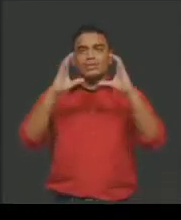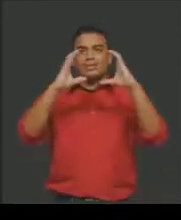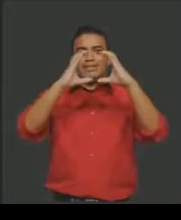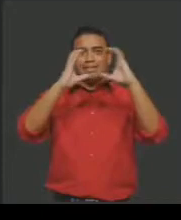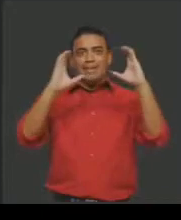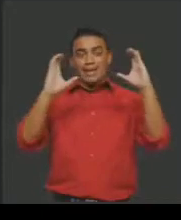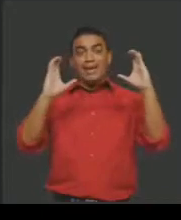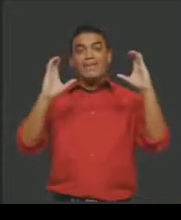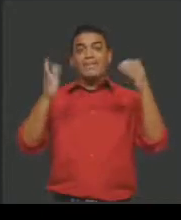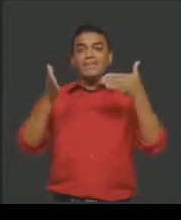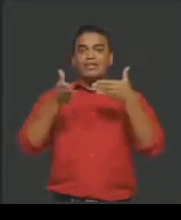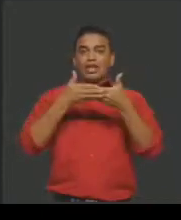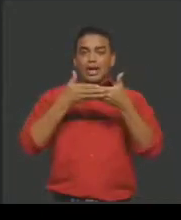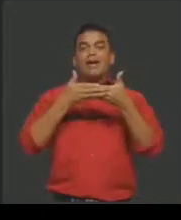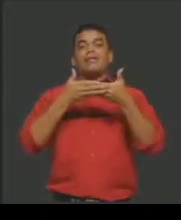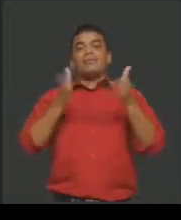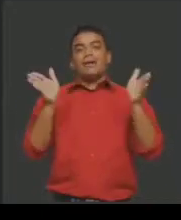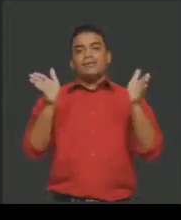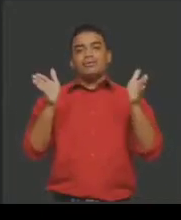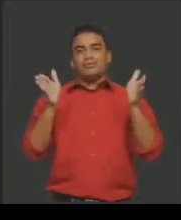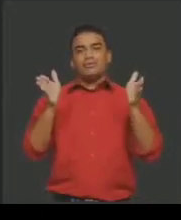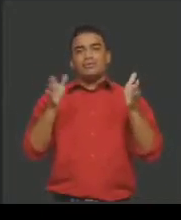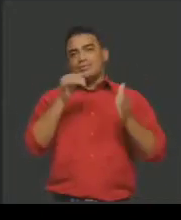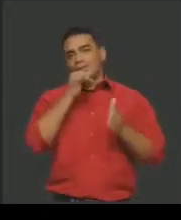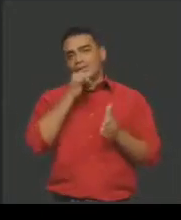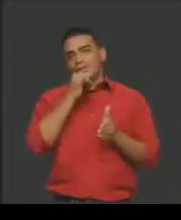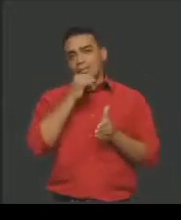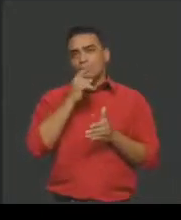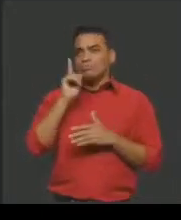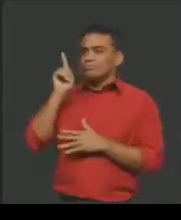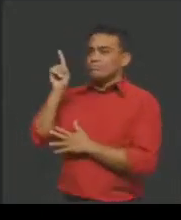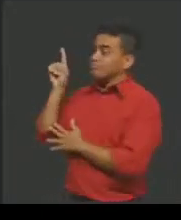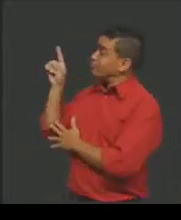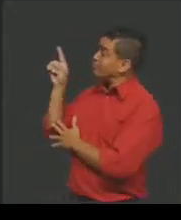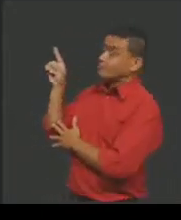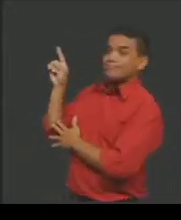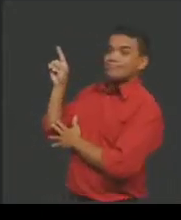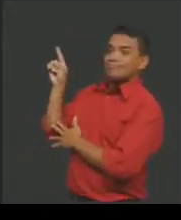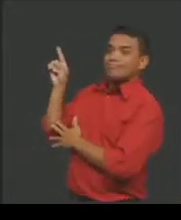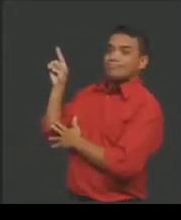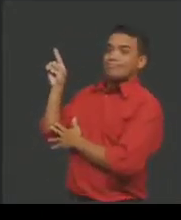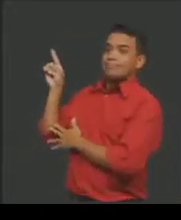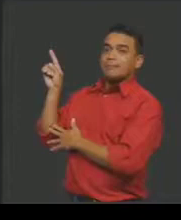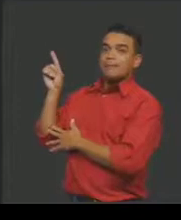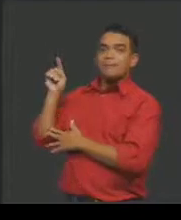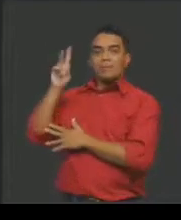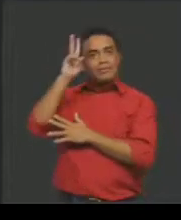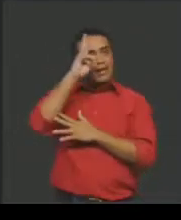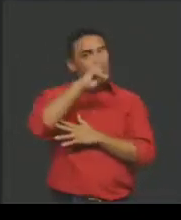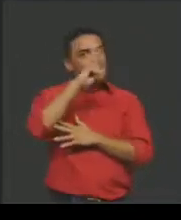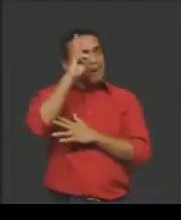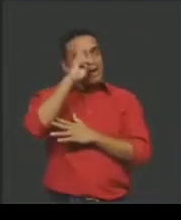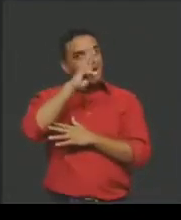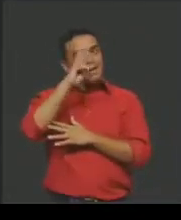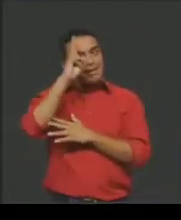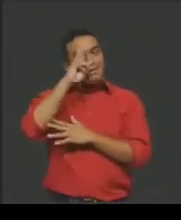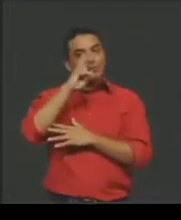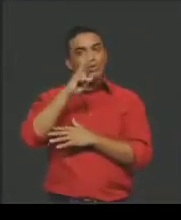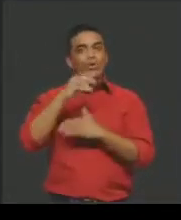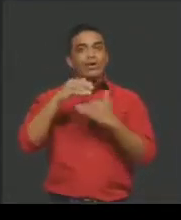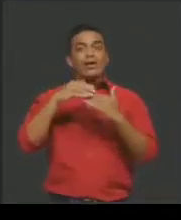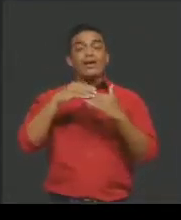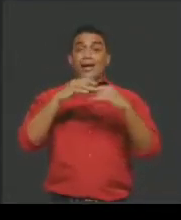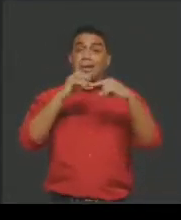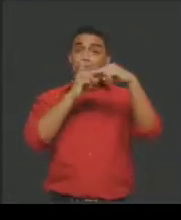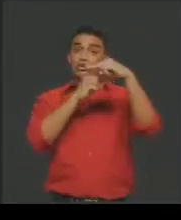novamente, todas aquelas representações, né, pelo menos uma parte delas, aqui presentes nesse circuito. Lembrando que aqui é o